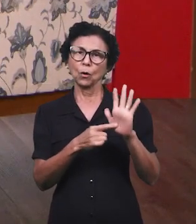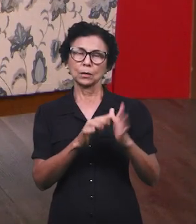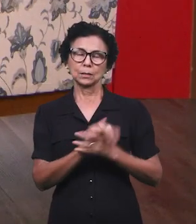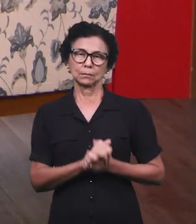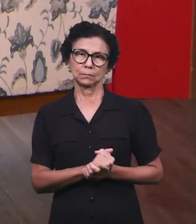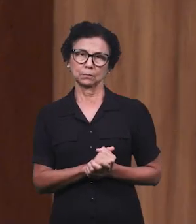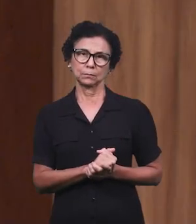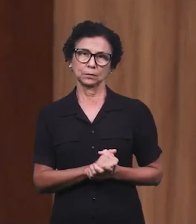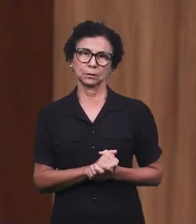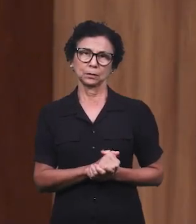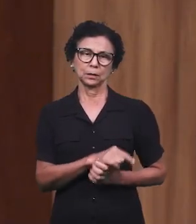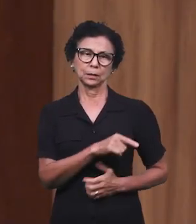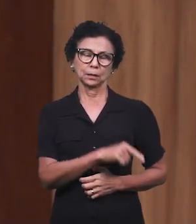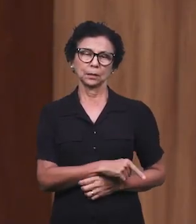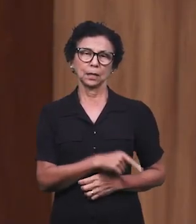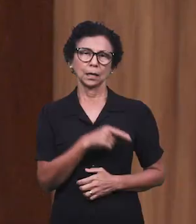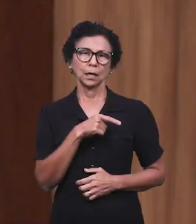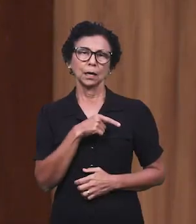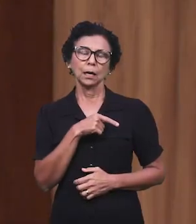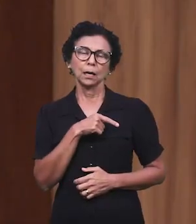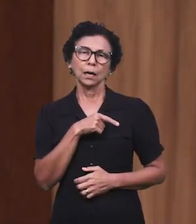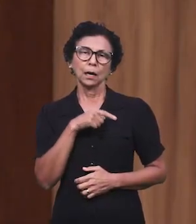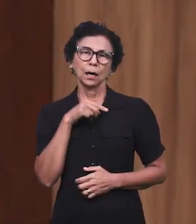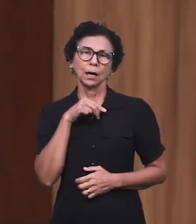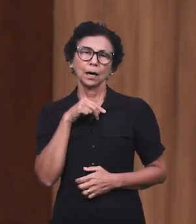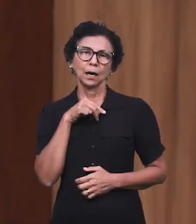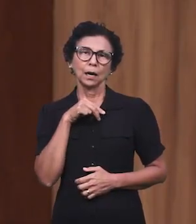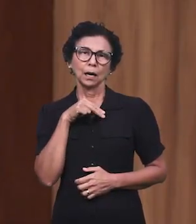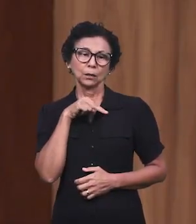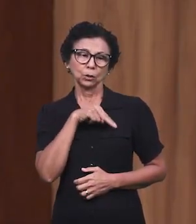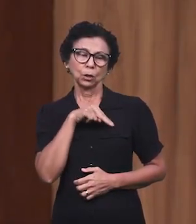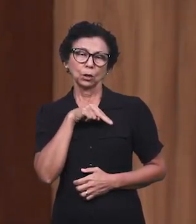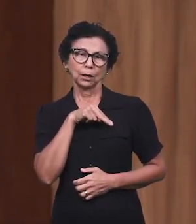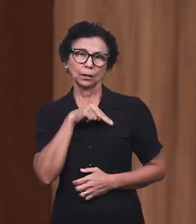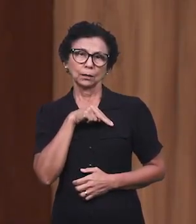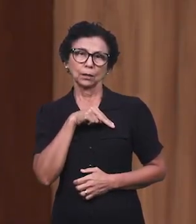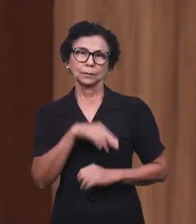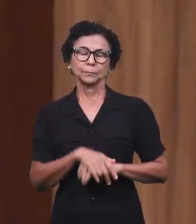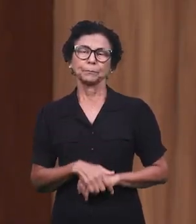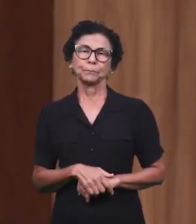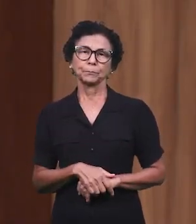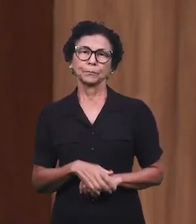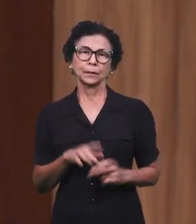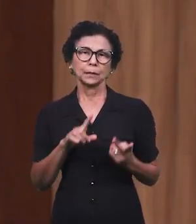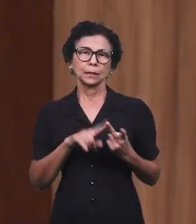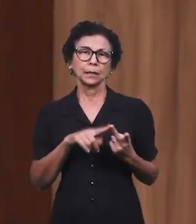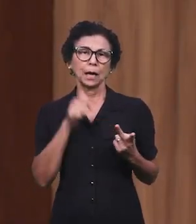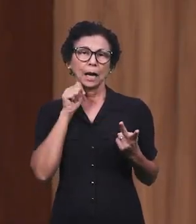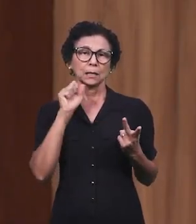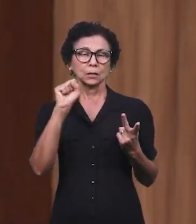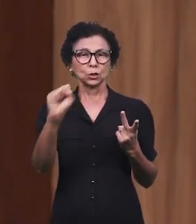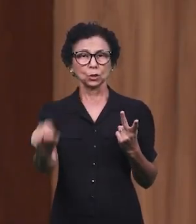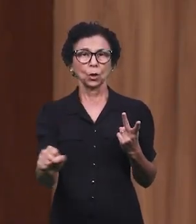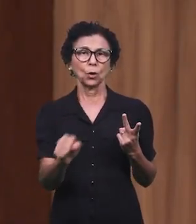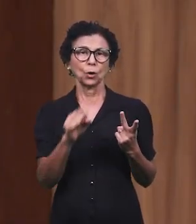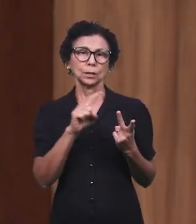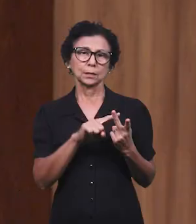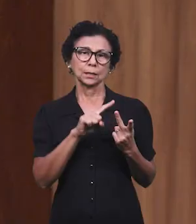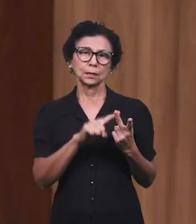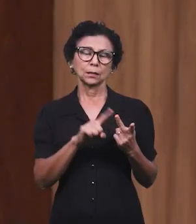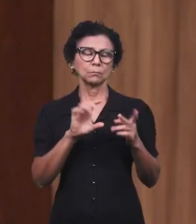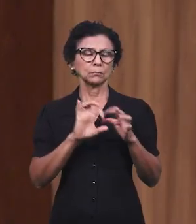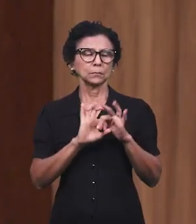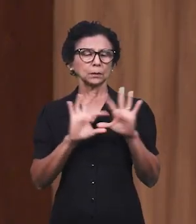testemunho. O seu Deus é o meu Deus. São duas mulheres, eu estou falando aqui porque eu, como pastor, vejo